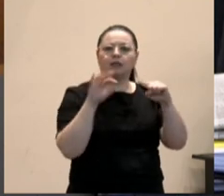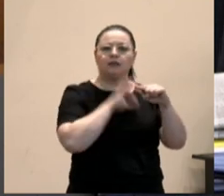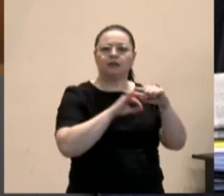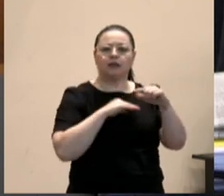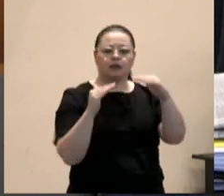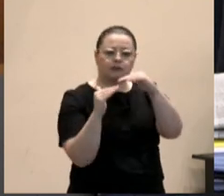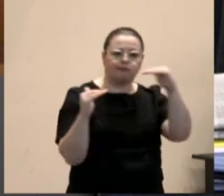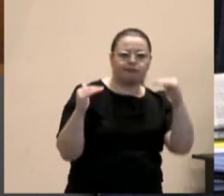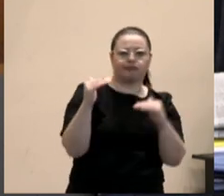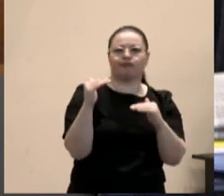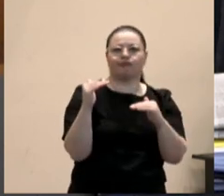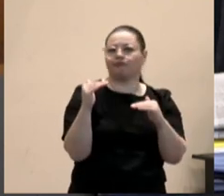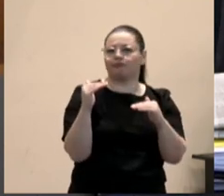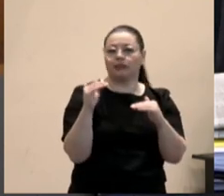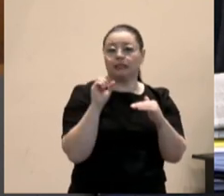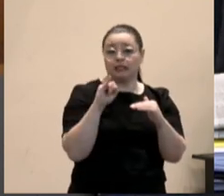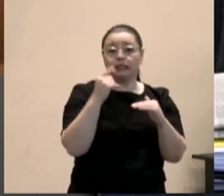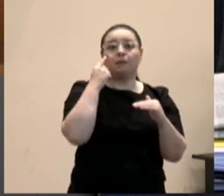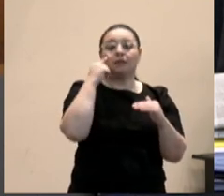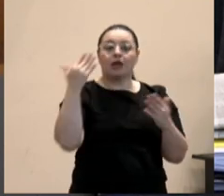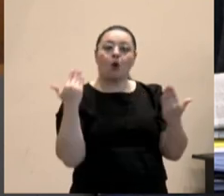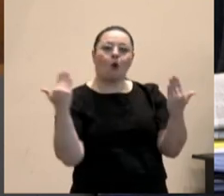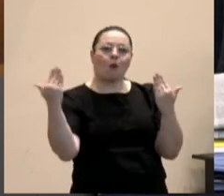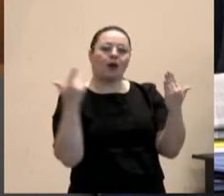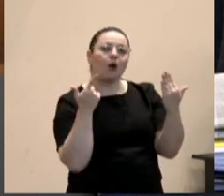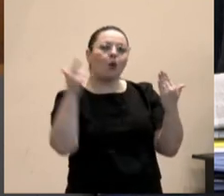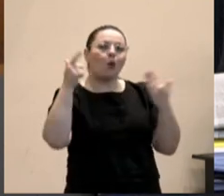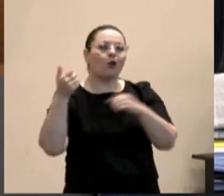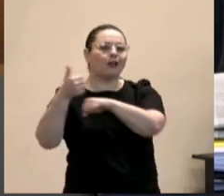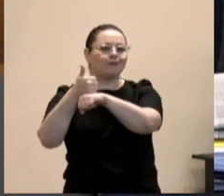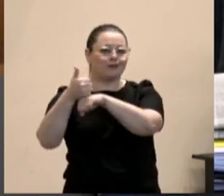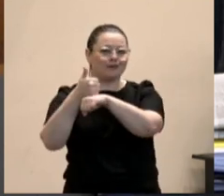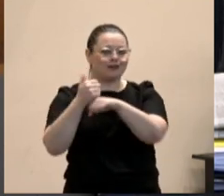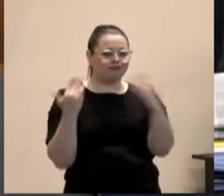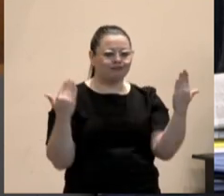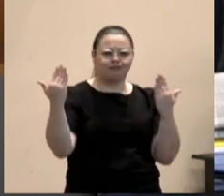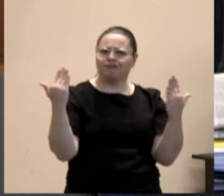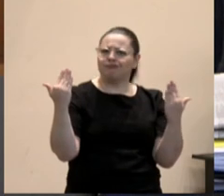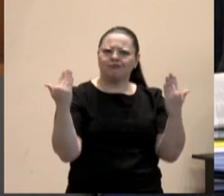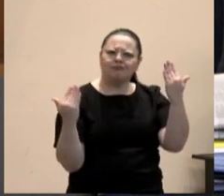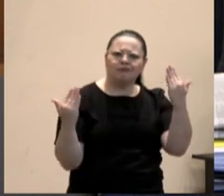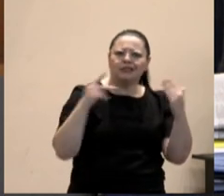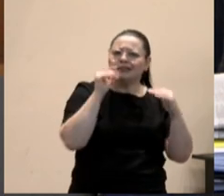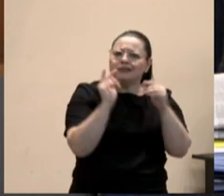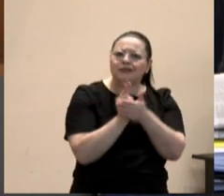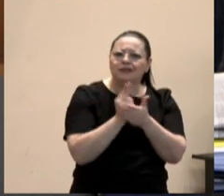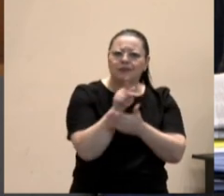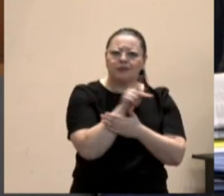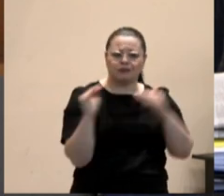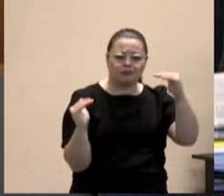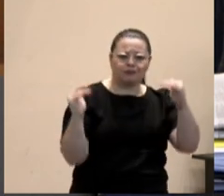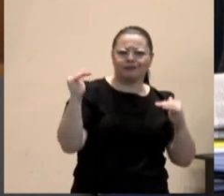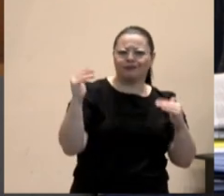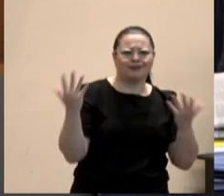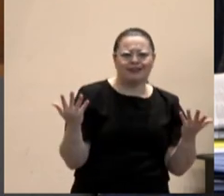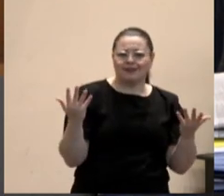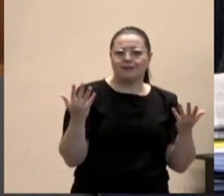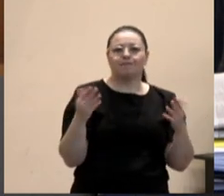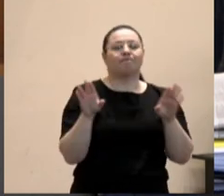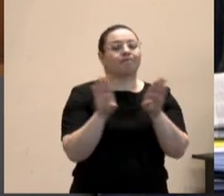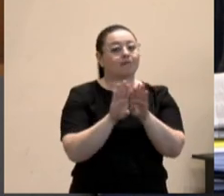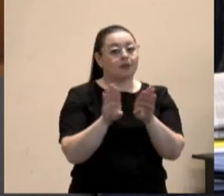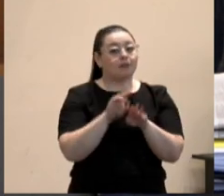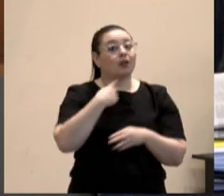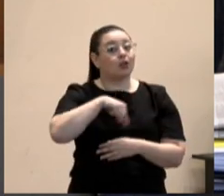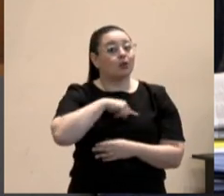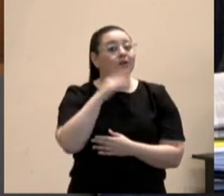que, né, em outras profissões. Do ponto de vista da gestão democrática, nós sabemos que 2/3